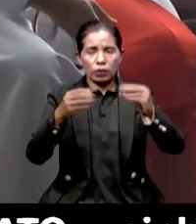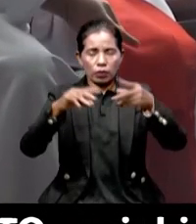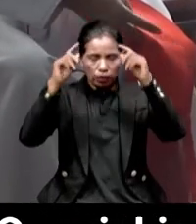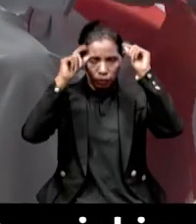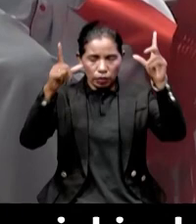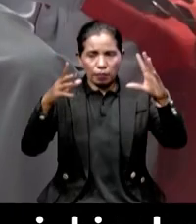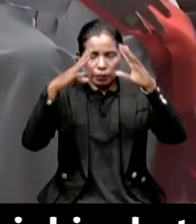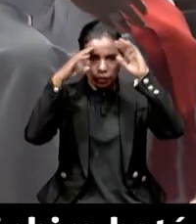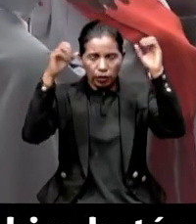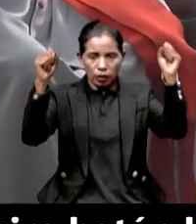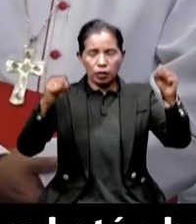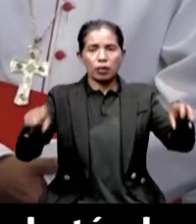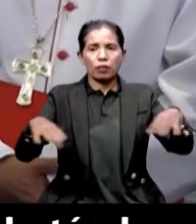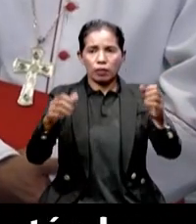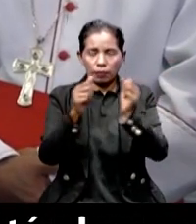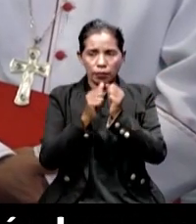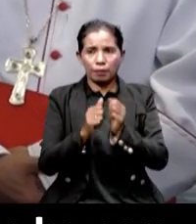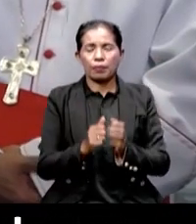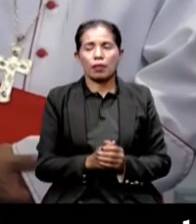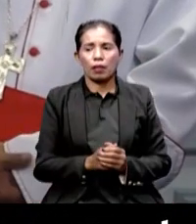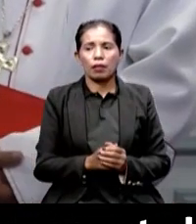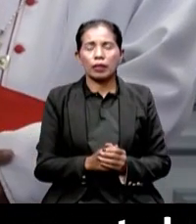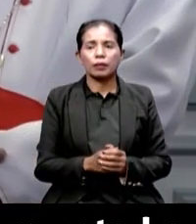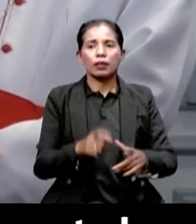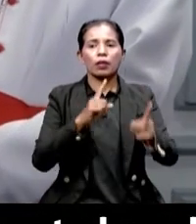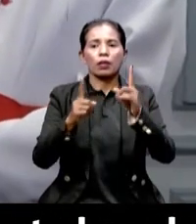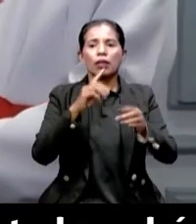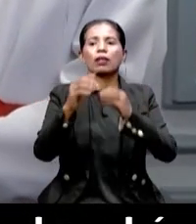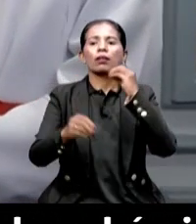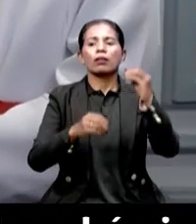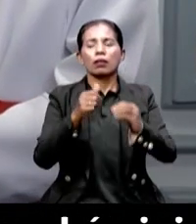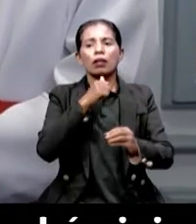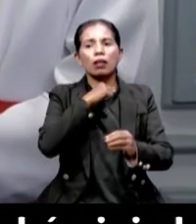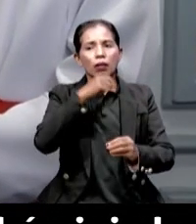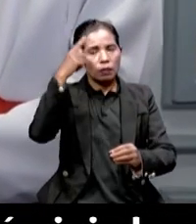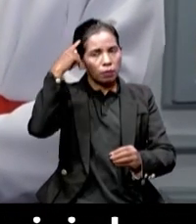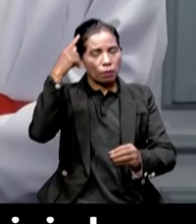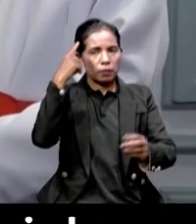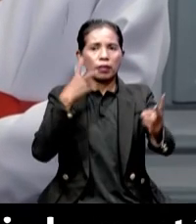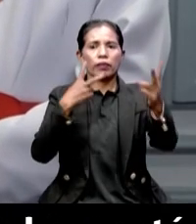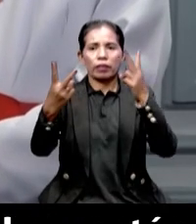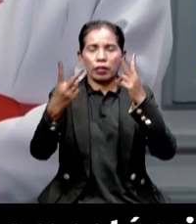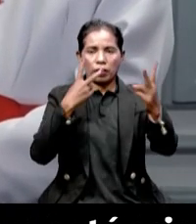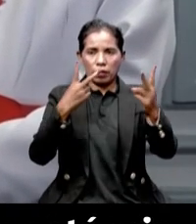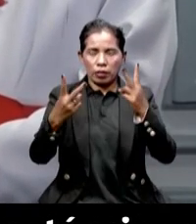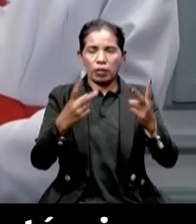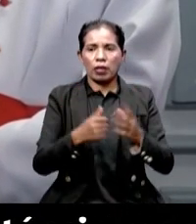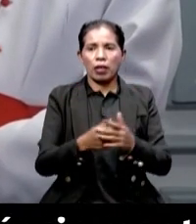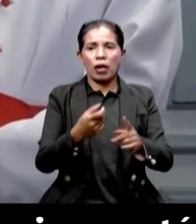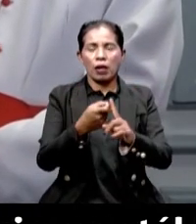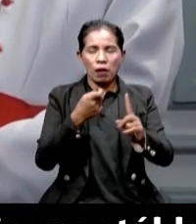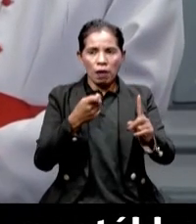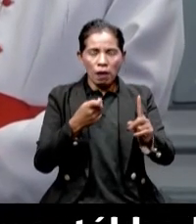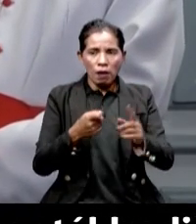republika sa kolabora. Para kuliah, kung ano ba ang Papa niya visita, o si